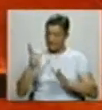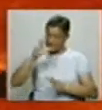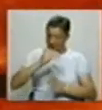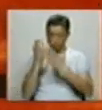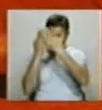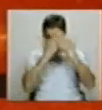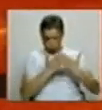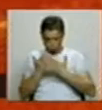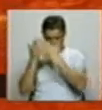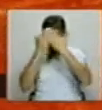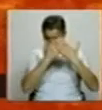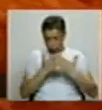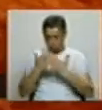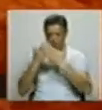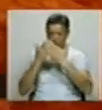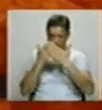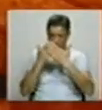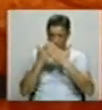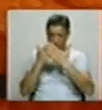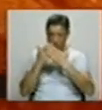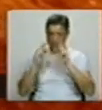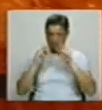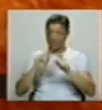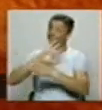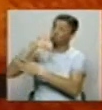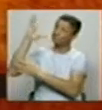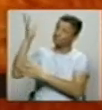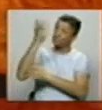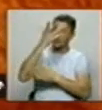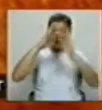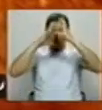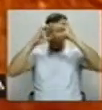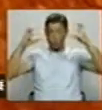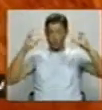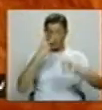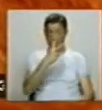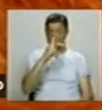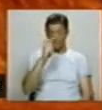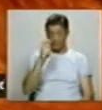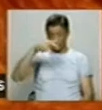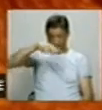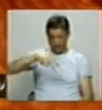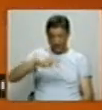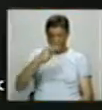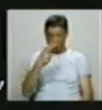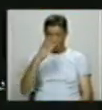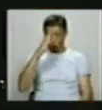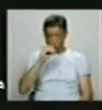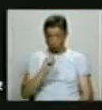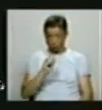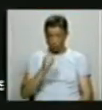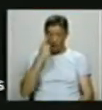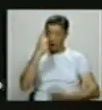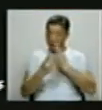disso, quem sabe se, estudando a atmosfera e as nuvens de Vênus, podemos também ter aqui a explicação para alguns dos